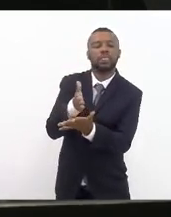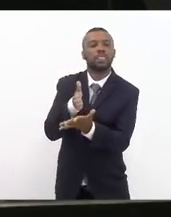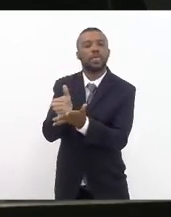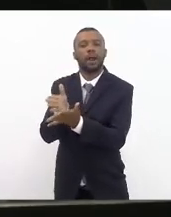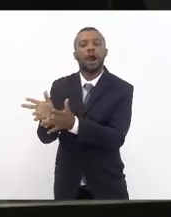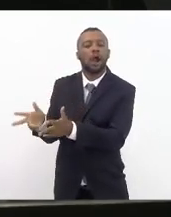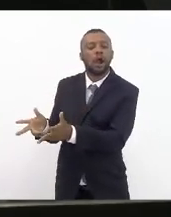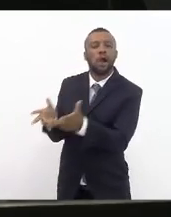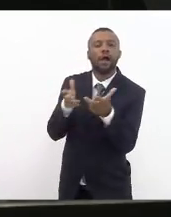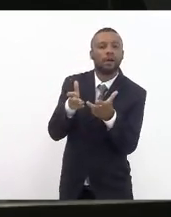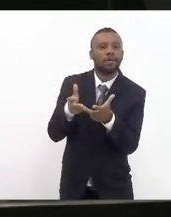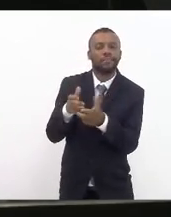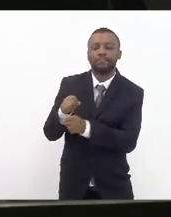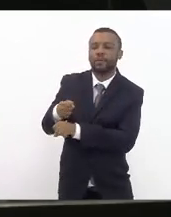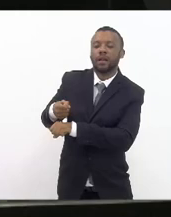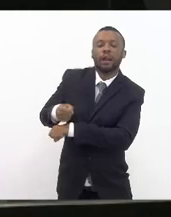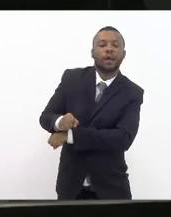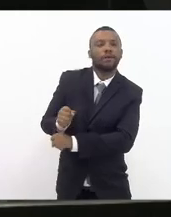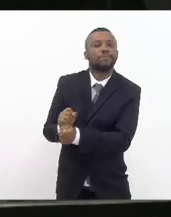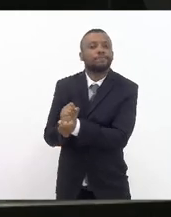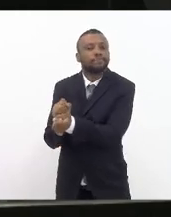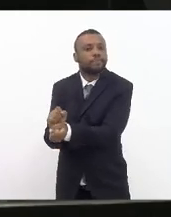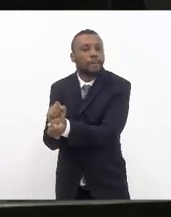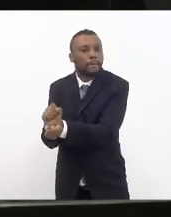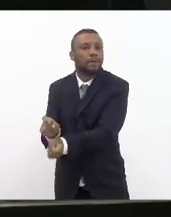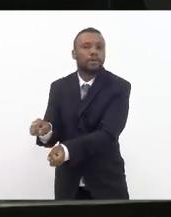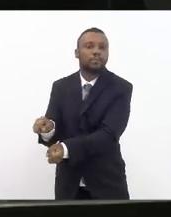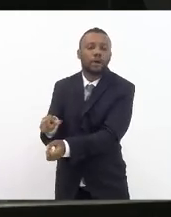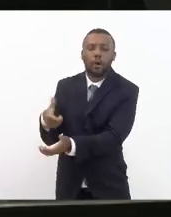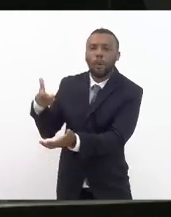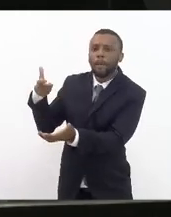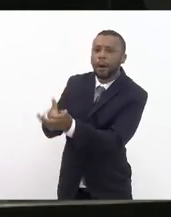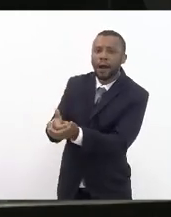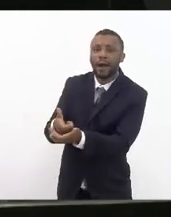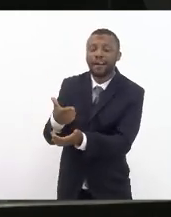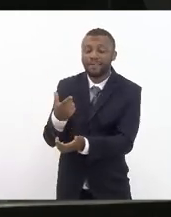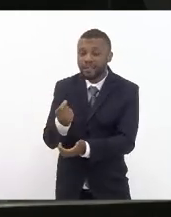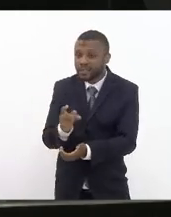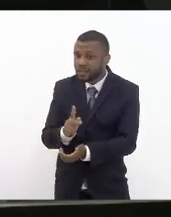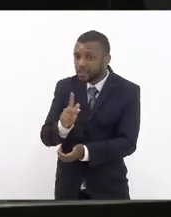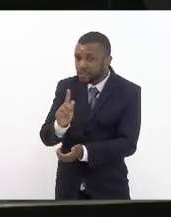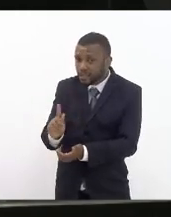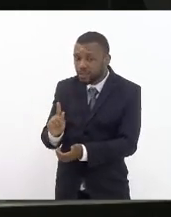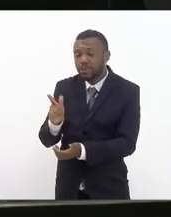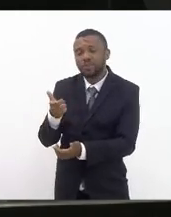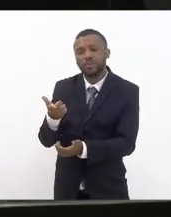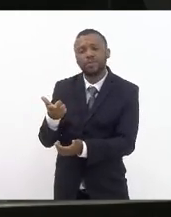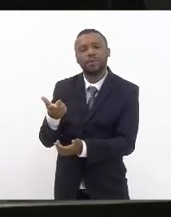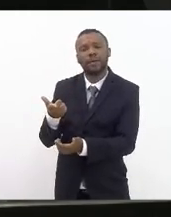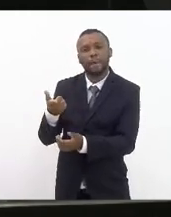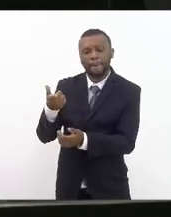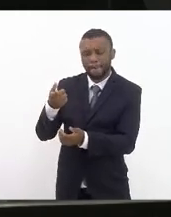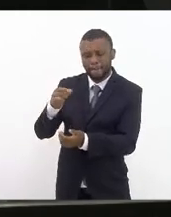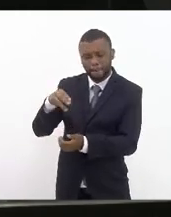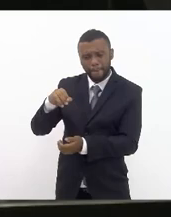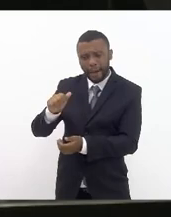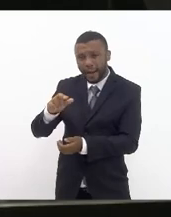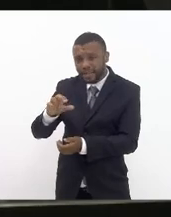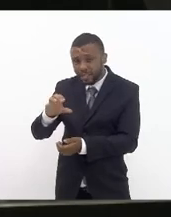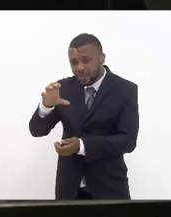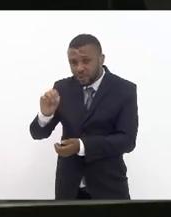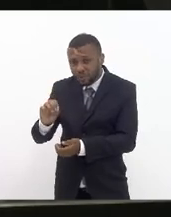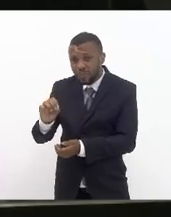exploram e escravizam. Comprar uma lata de 20 quilos de marisco por R$2 é escravizar trabalhadoras